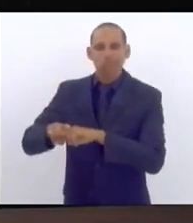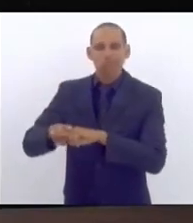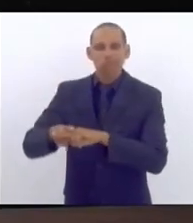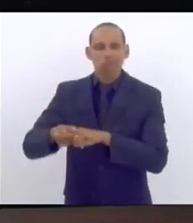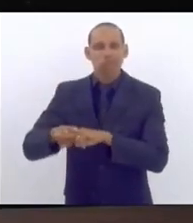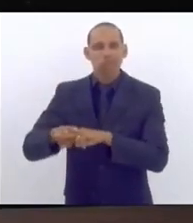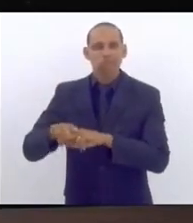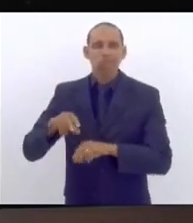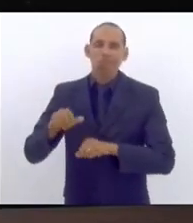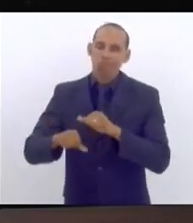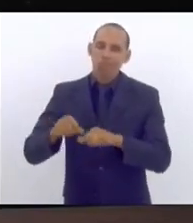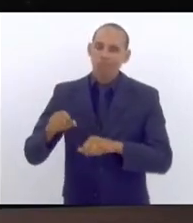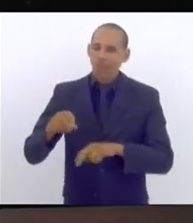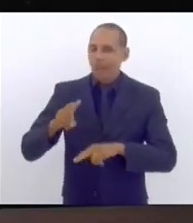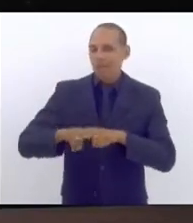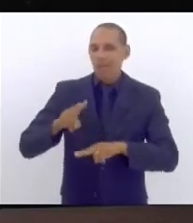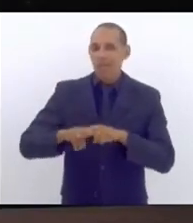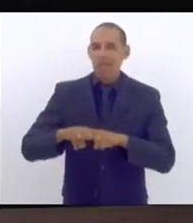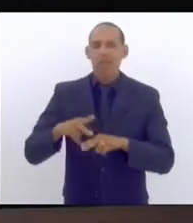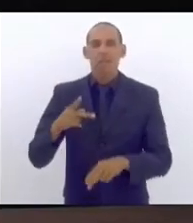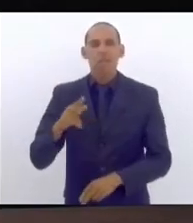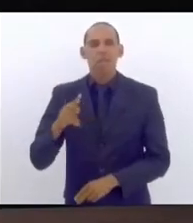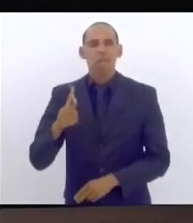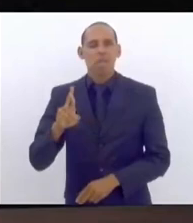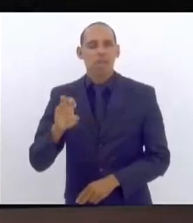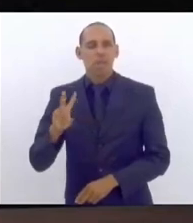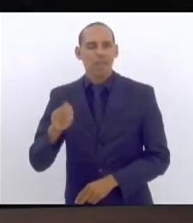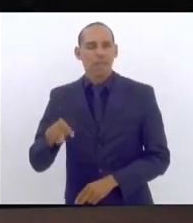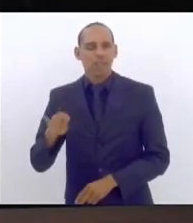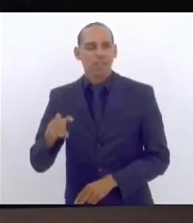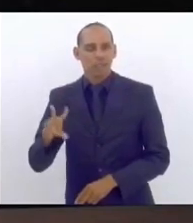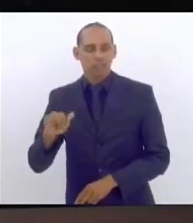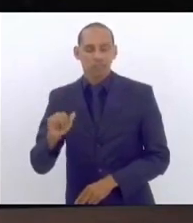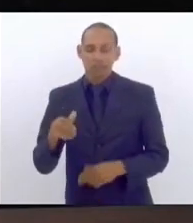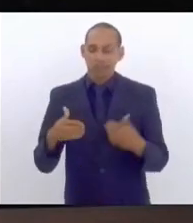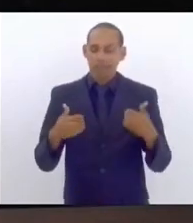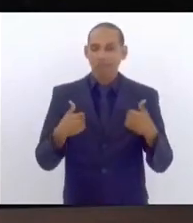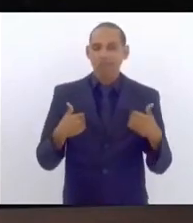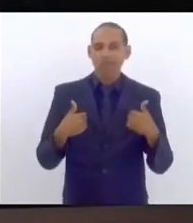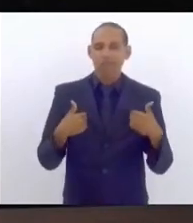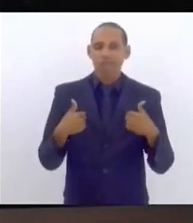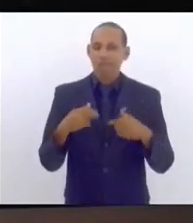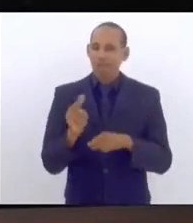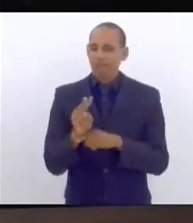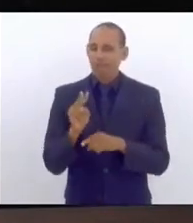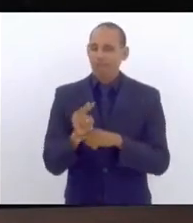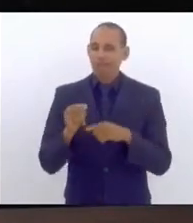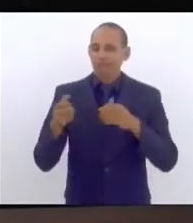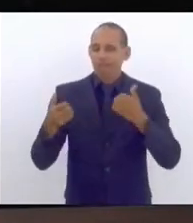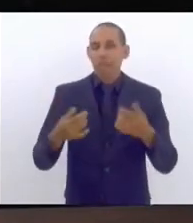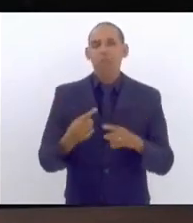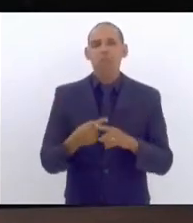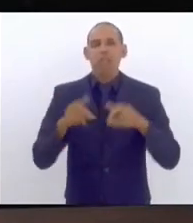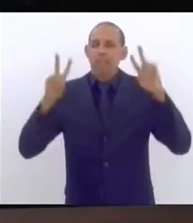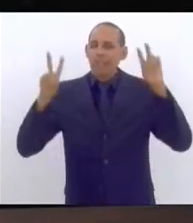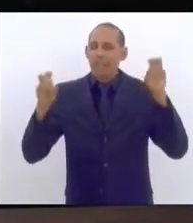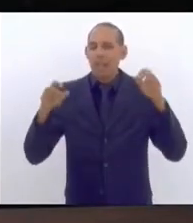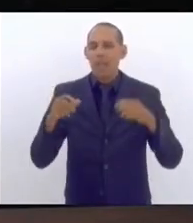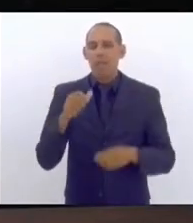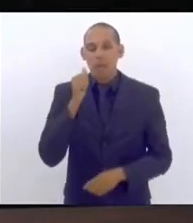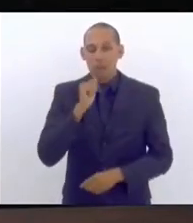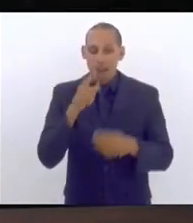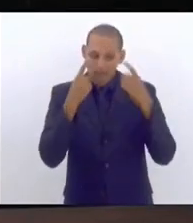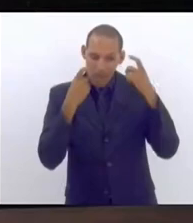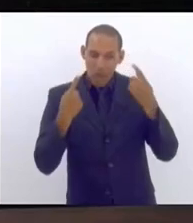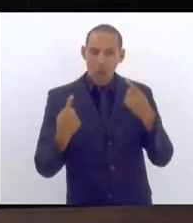a prisão convertida em prisão preventiva. Então, faço essa observação, porque acho que o tema da violência contra a mulher